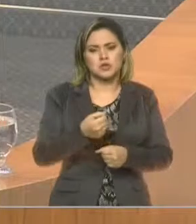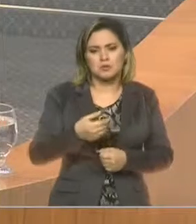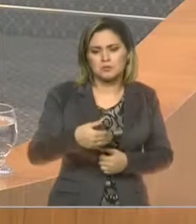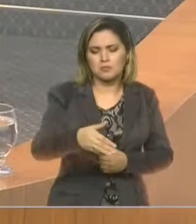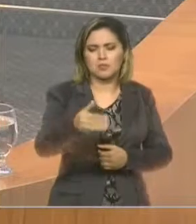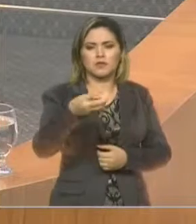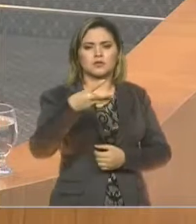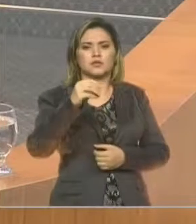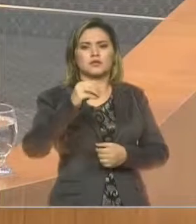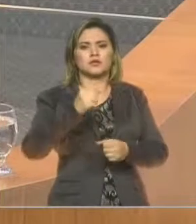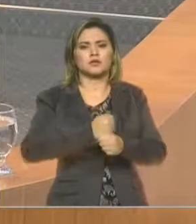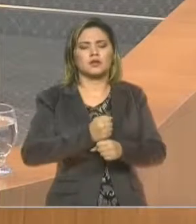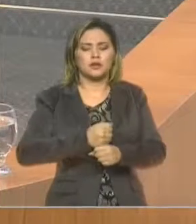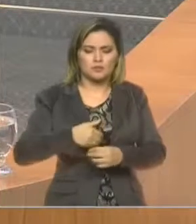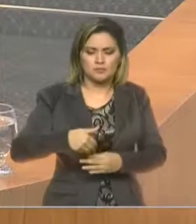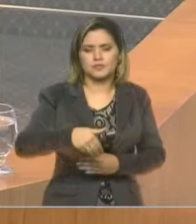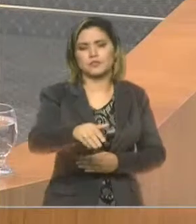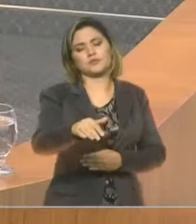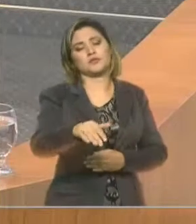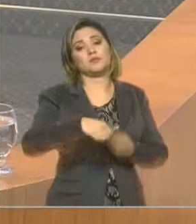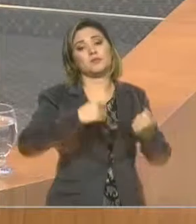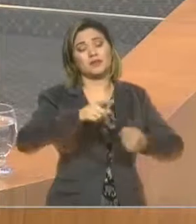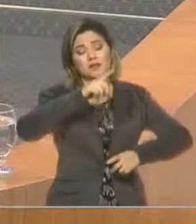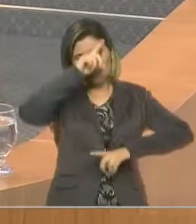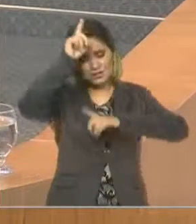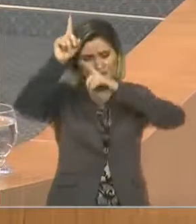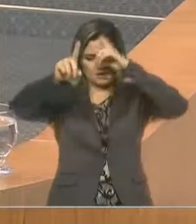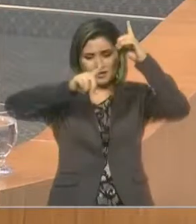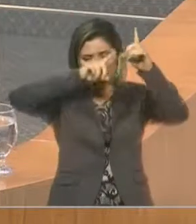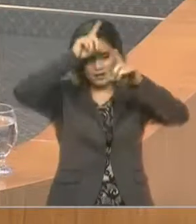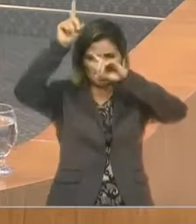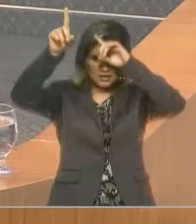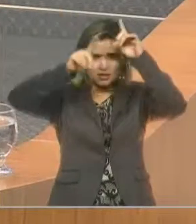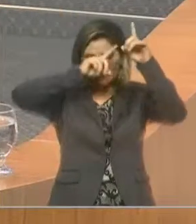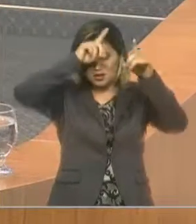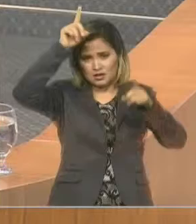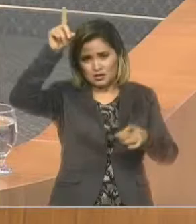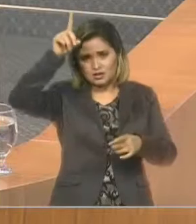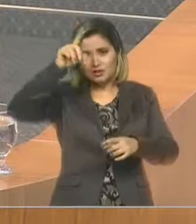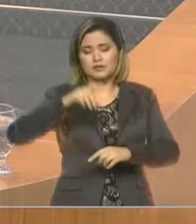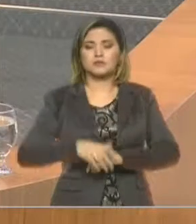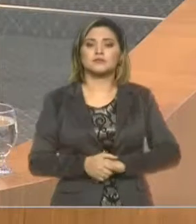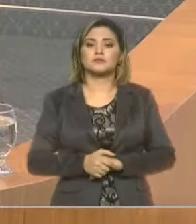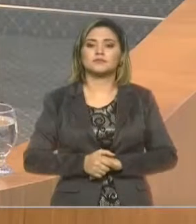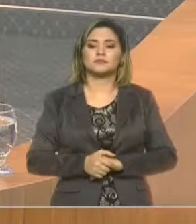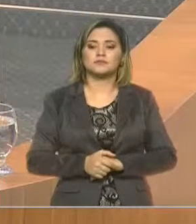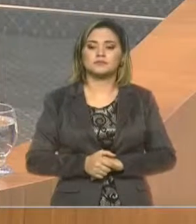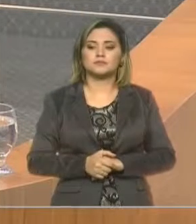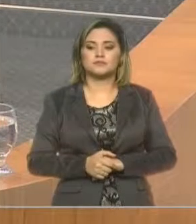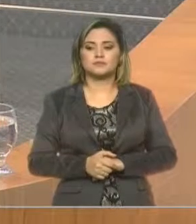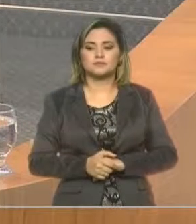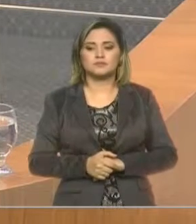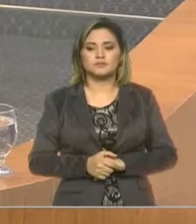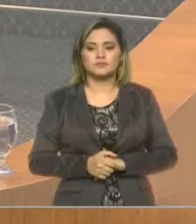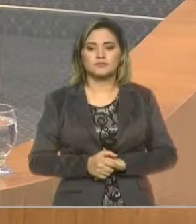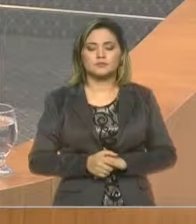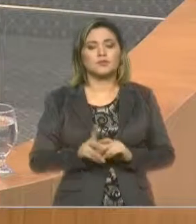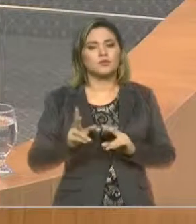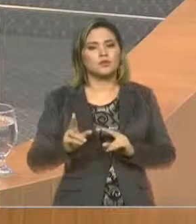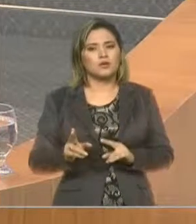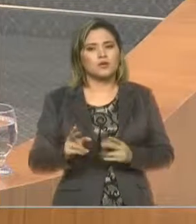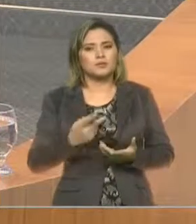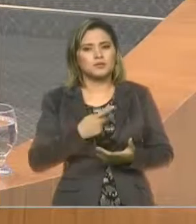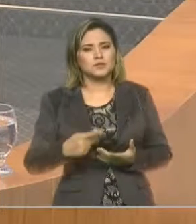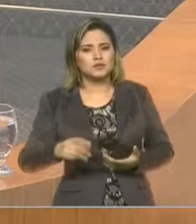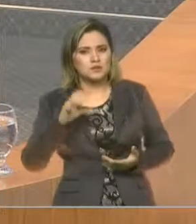nesse deserto de ideias, utilizando uma expressão que o presidente da Câmara utilizou